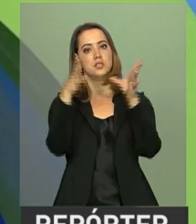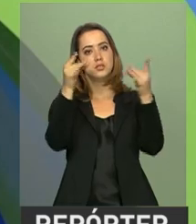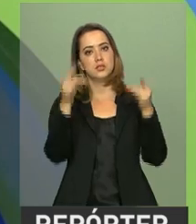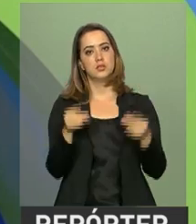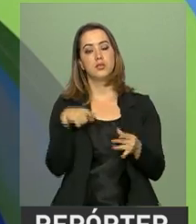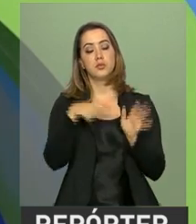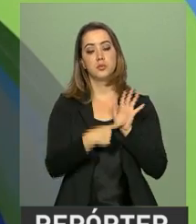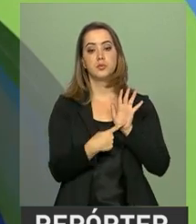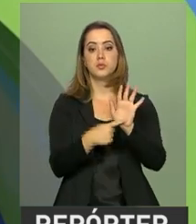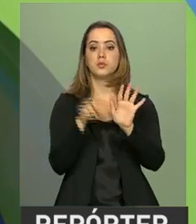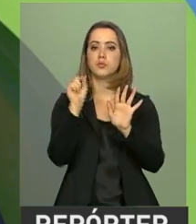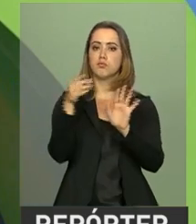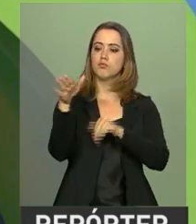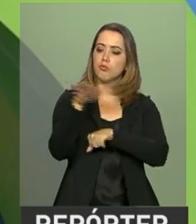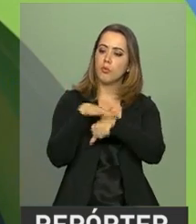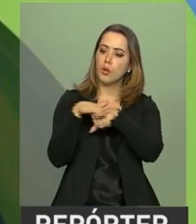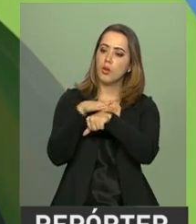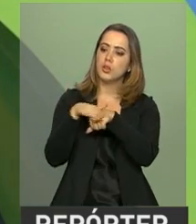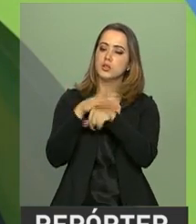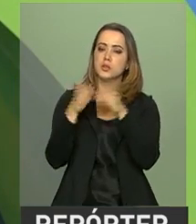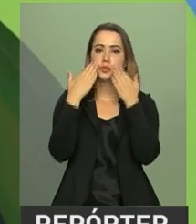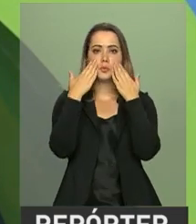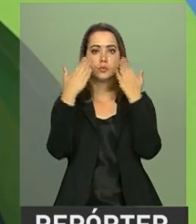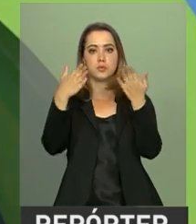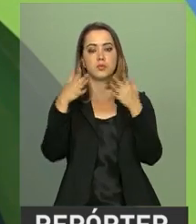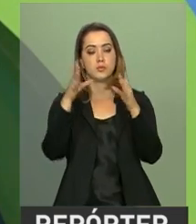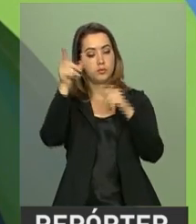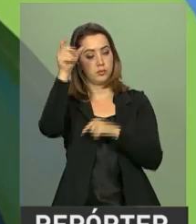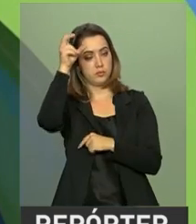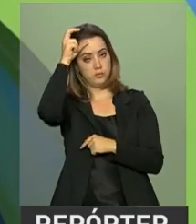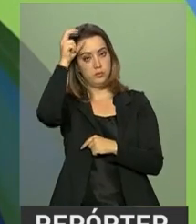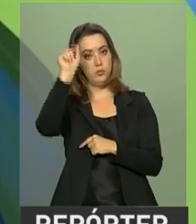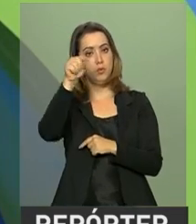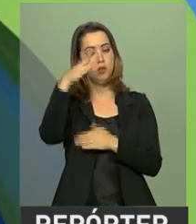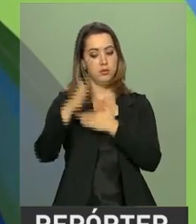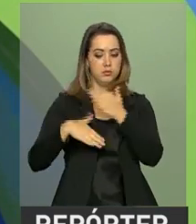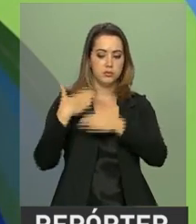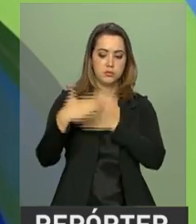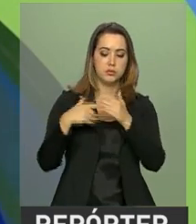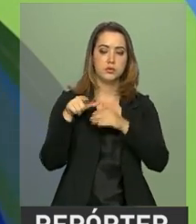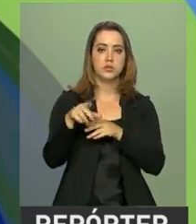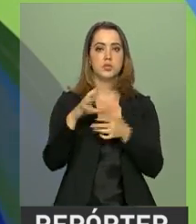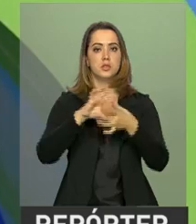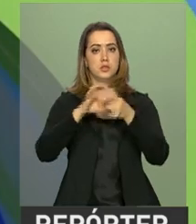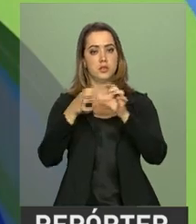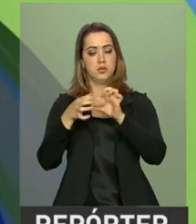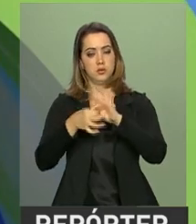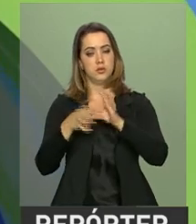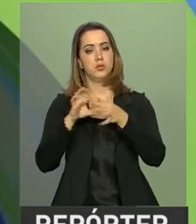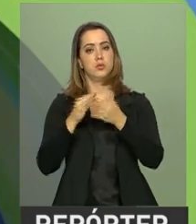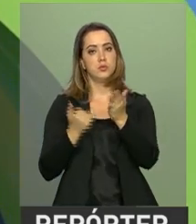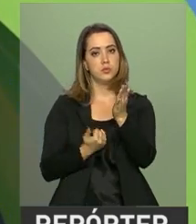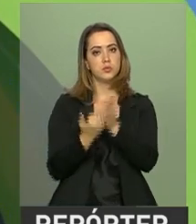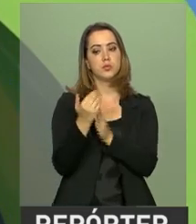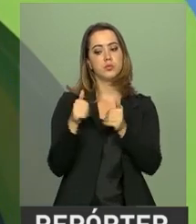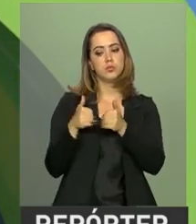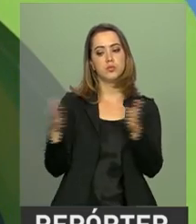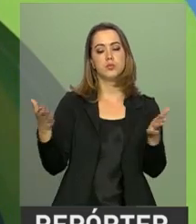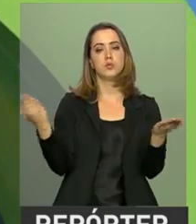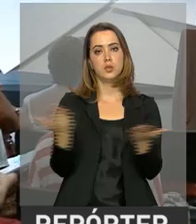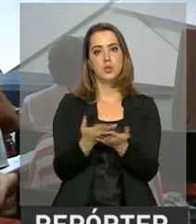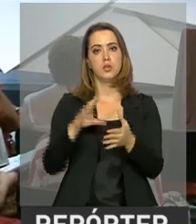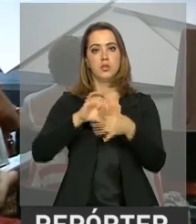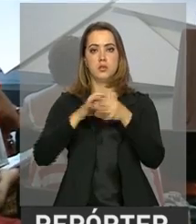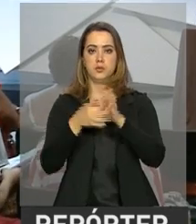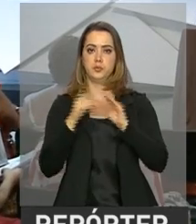a exposições, debates e apresentações culturais que funcionou durante os Jogos Olímpicos e continua aberto nas